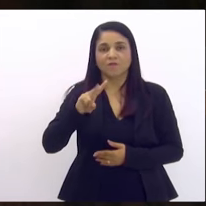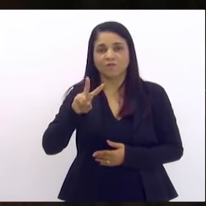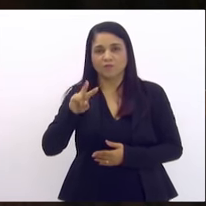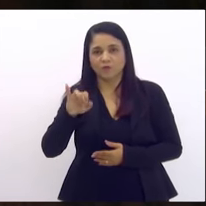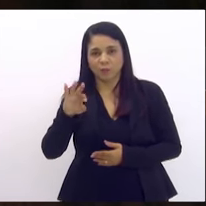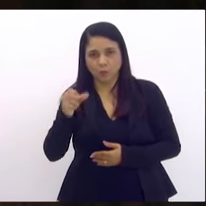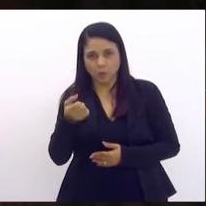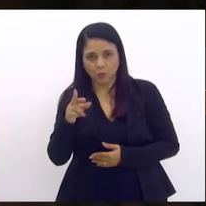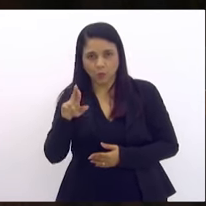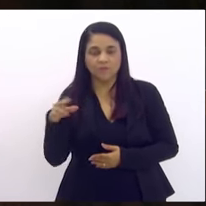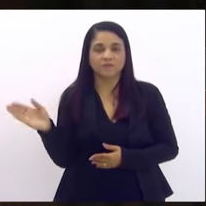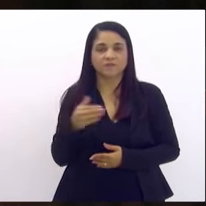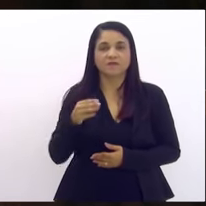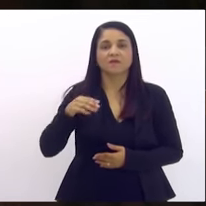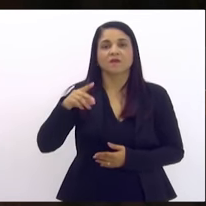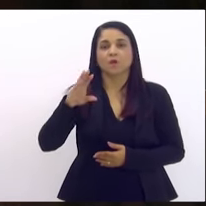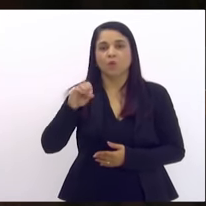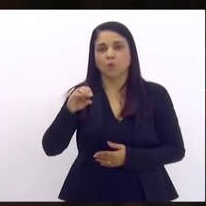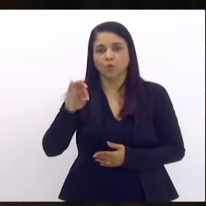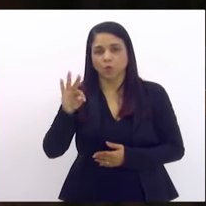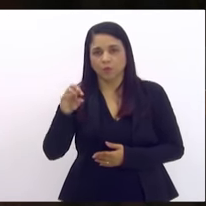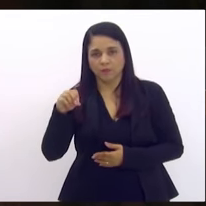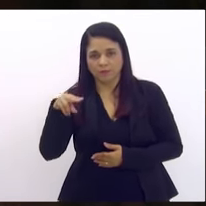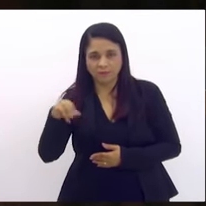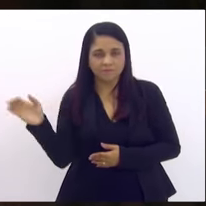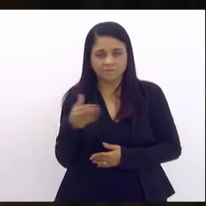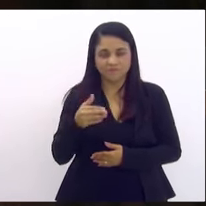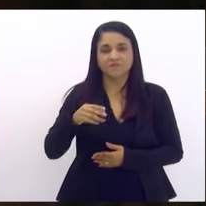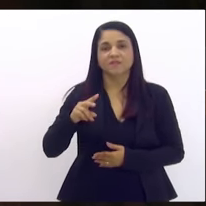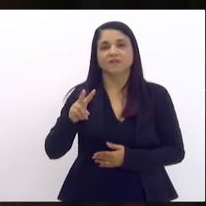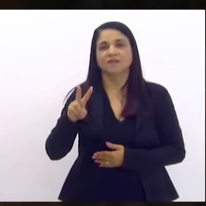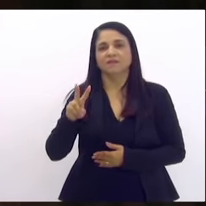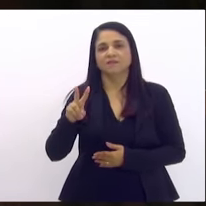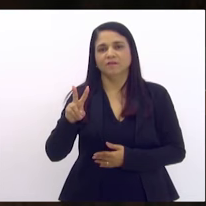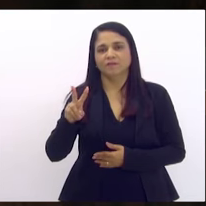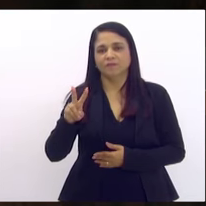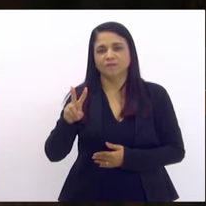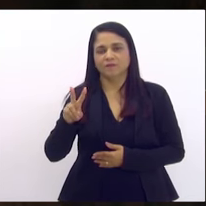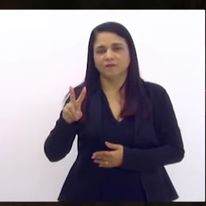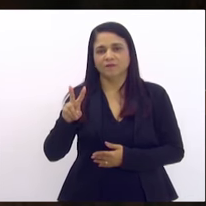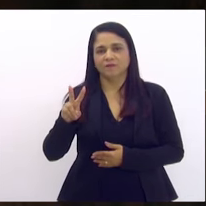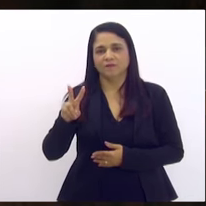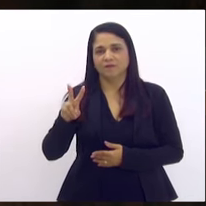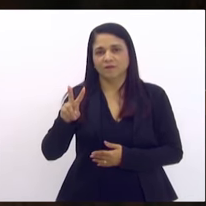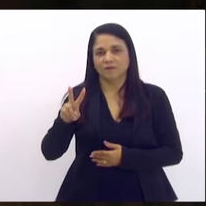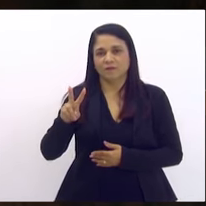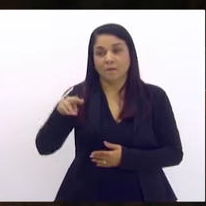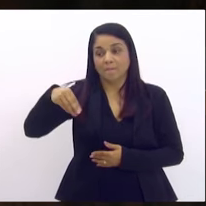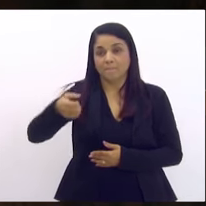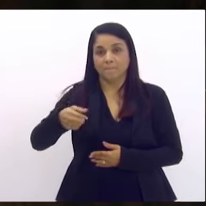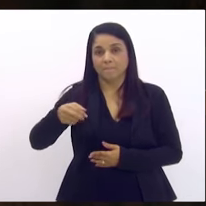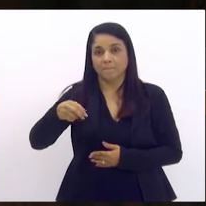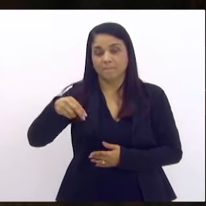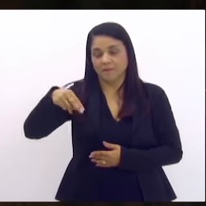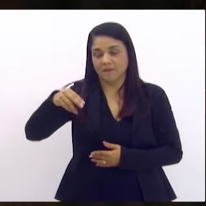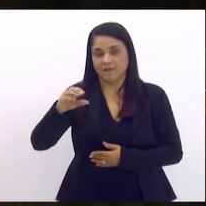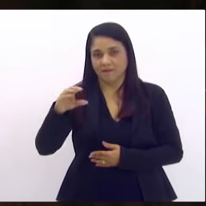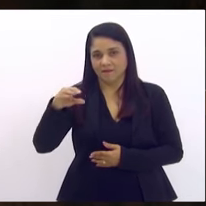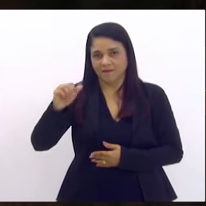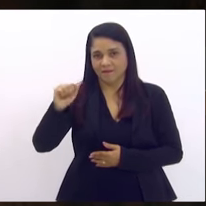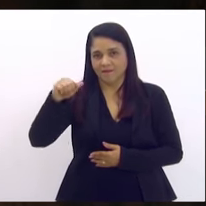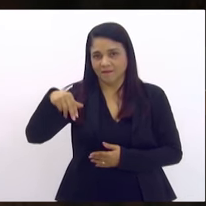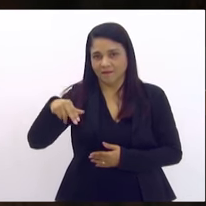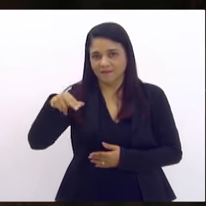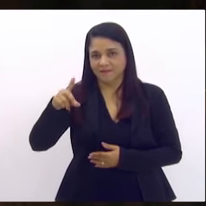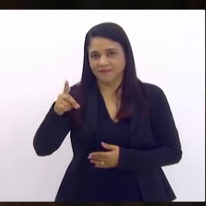Andrezinho ciciliano discão em discussão não havendo Quem Queira discutir encerrada a discussão a presente proposta recebeu uma